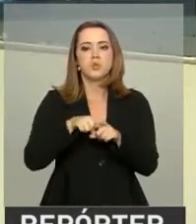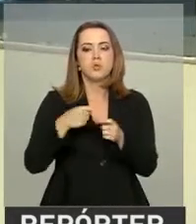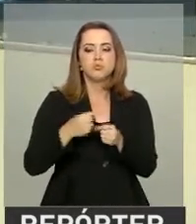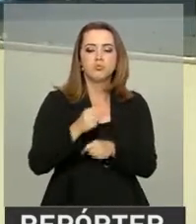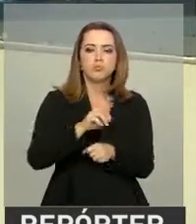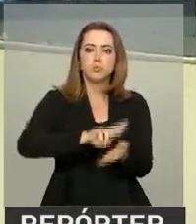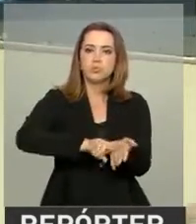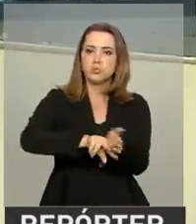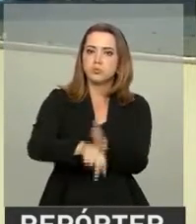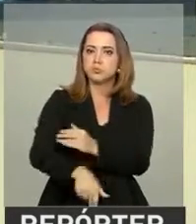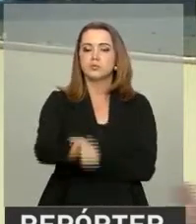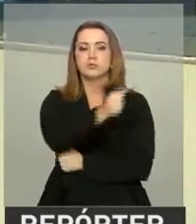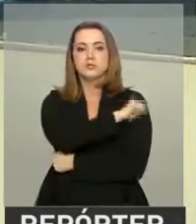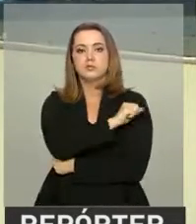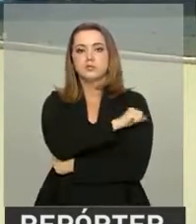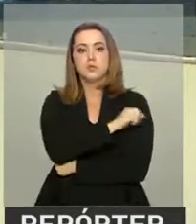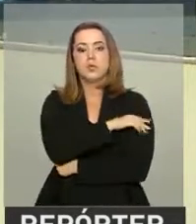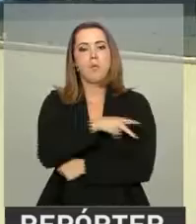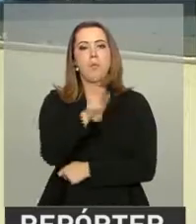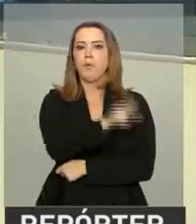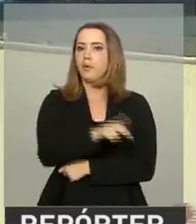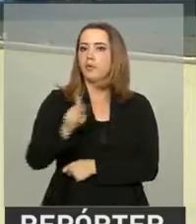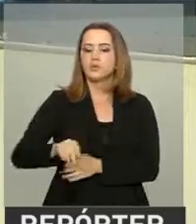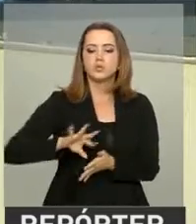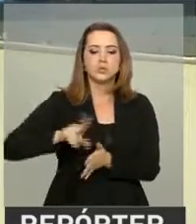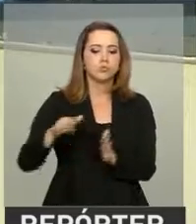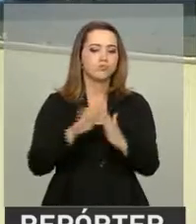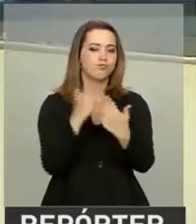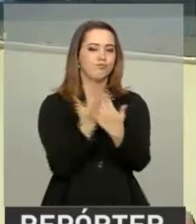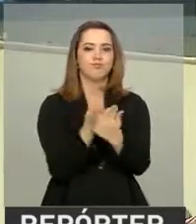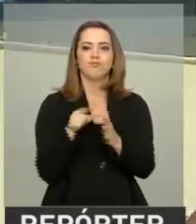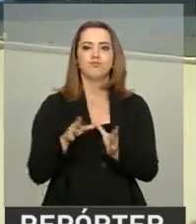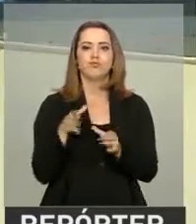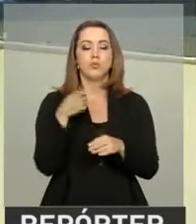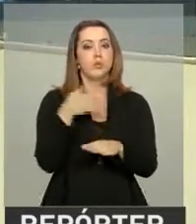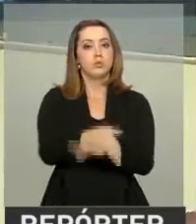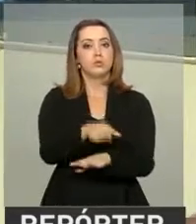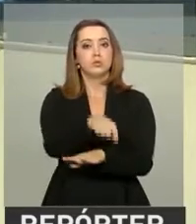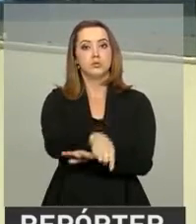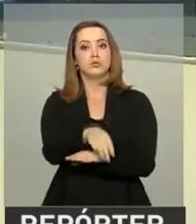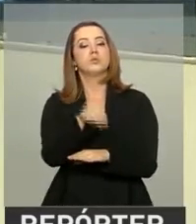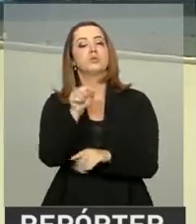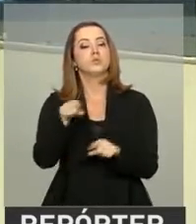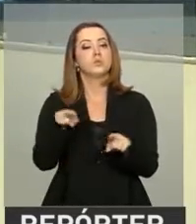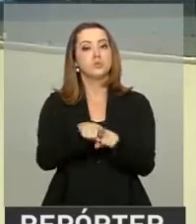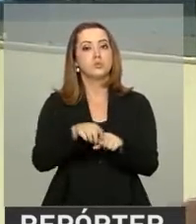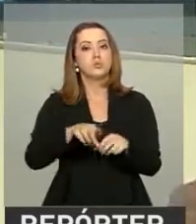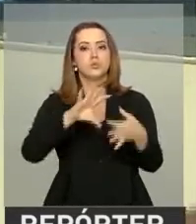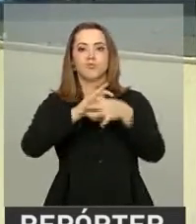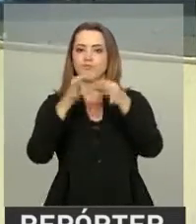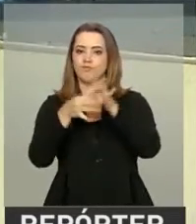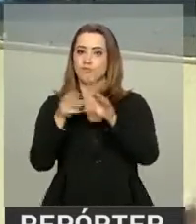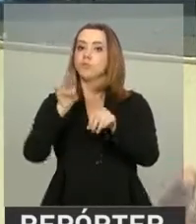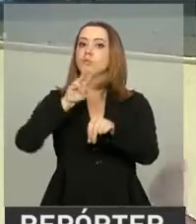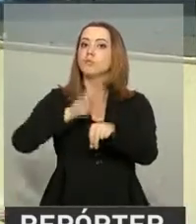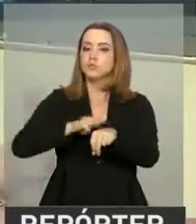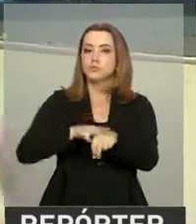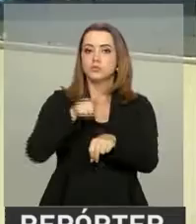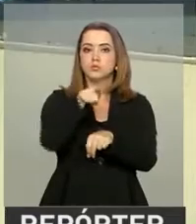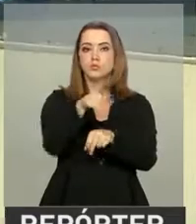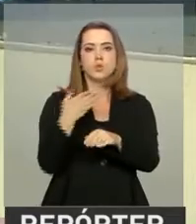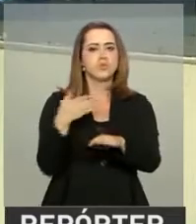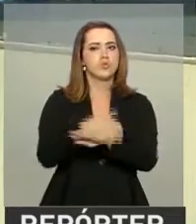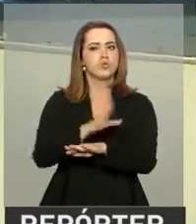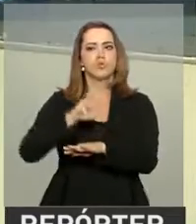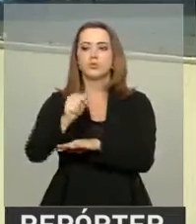alunos participando, de escolas, de professores, todos envolvidos. Por isso que a UBMEP é esse sucesso, por isso que a UBMEP realmente chega em